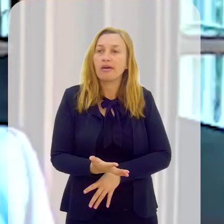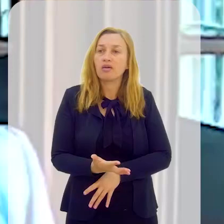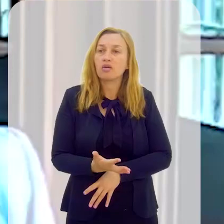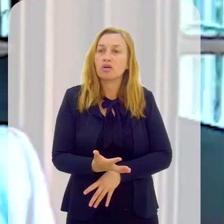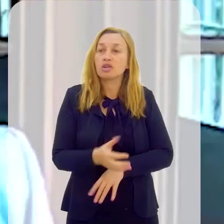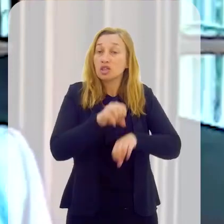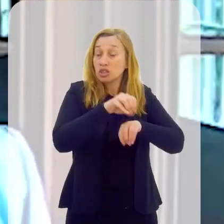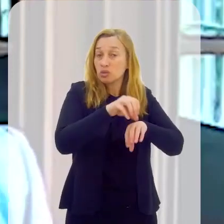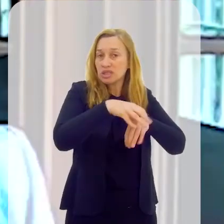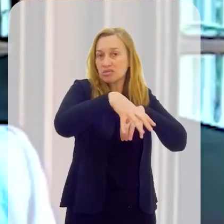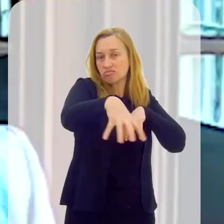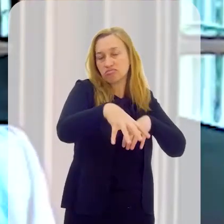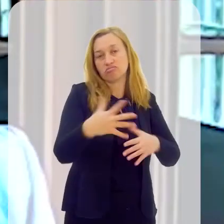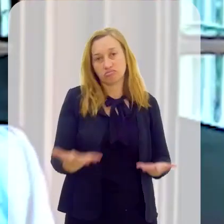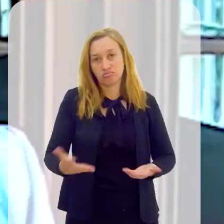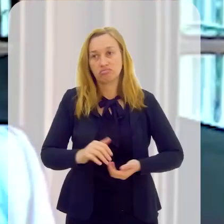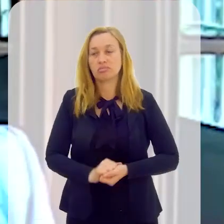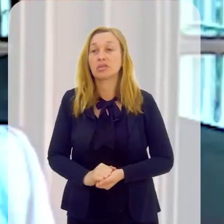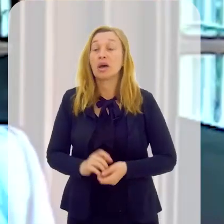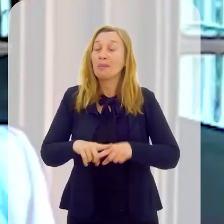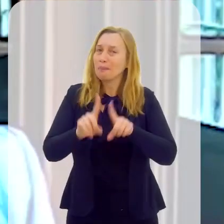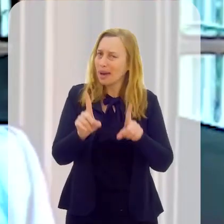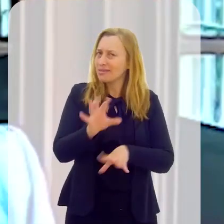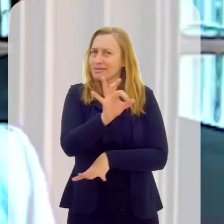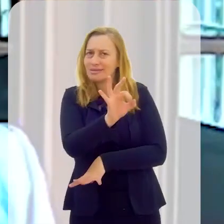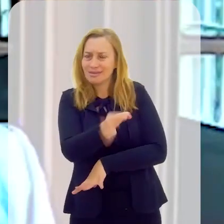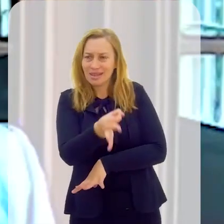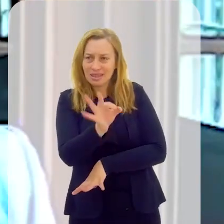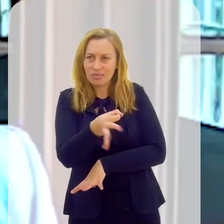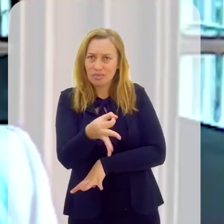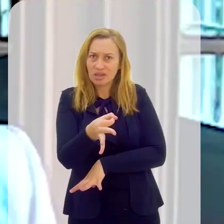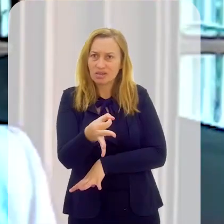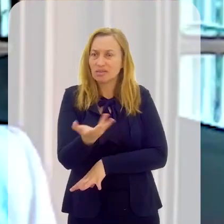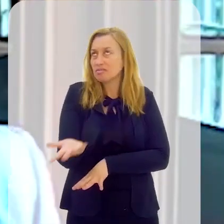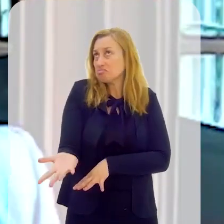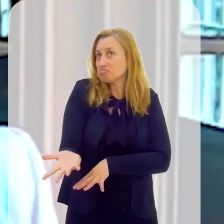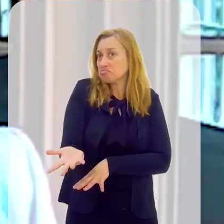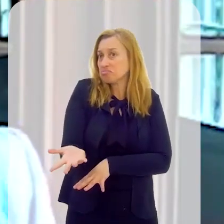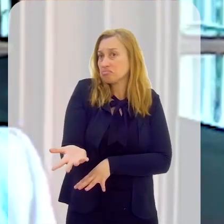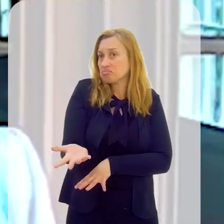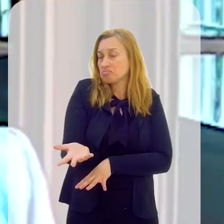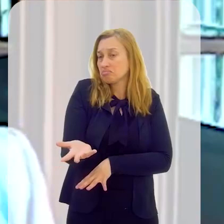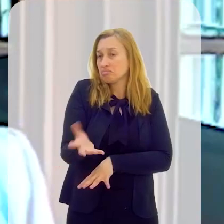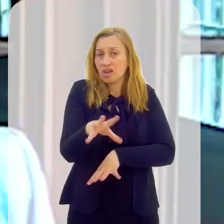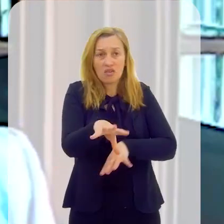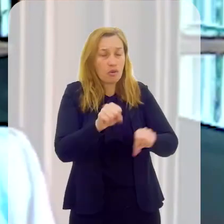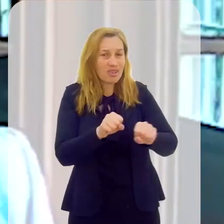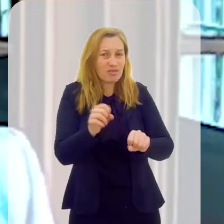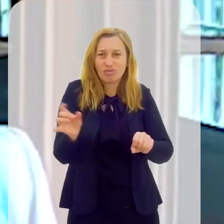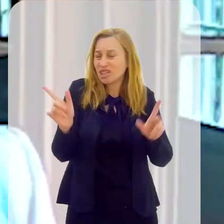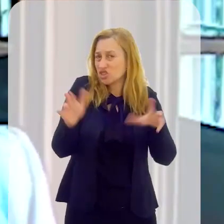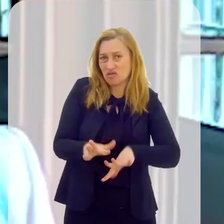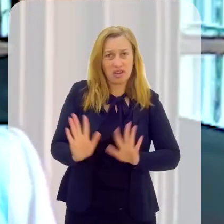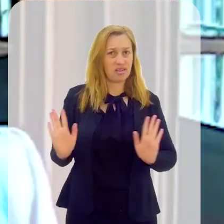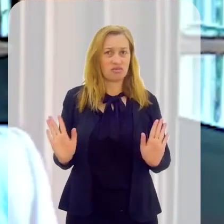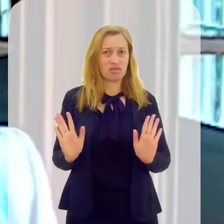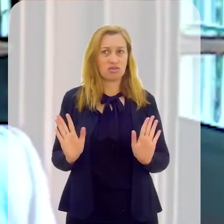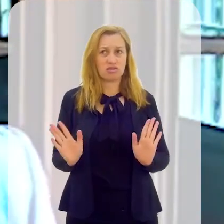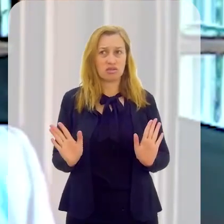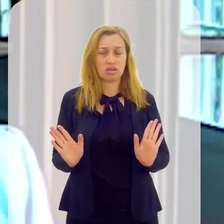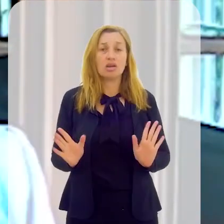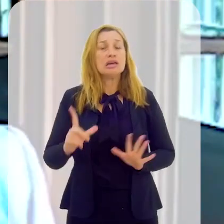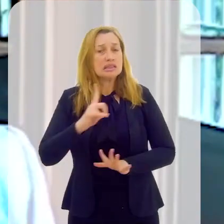onde já existia o ensino à distância. Mas, evidentemente, que era de uma maneira totalmente